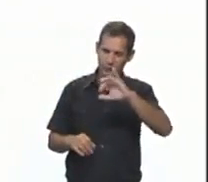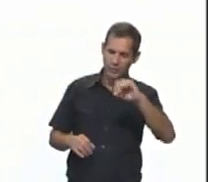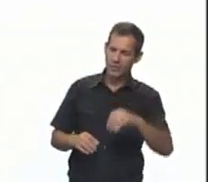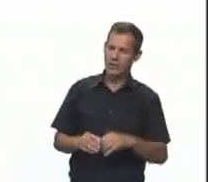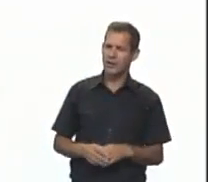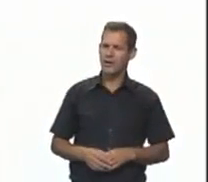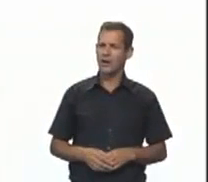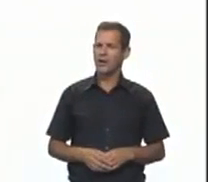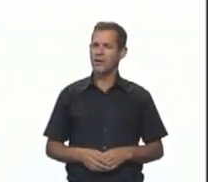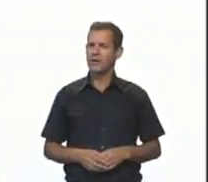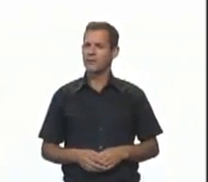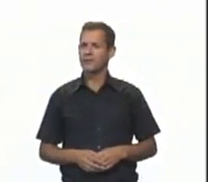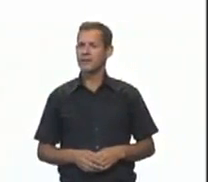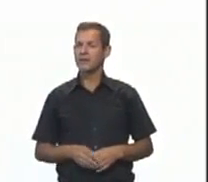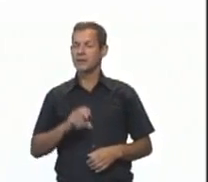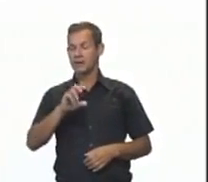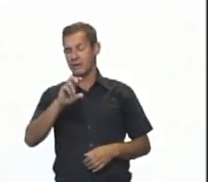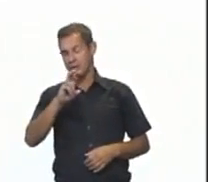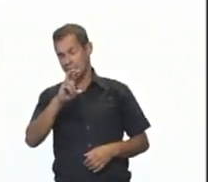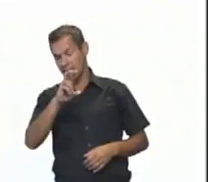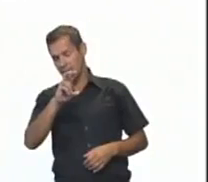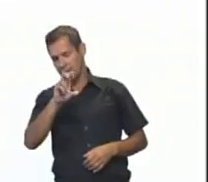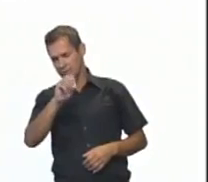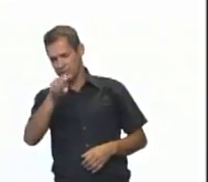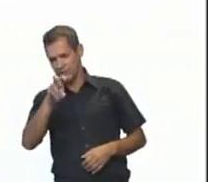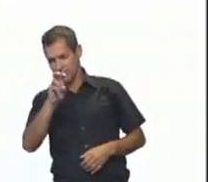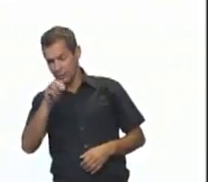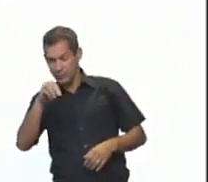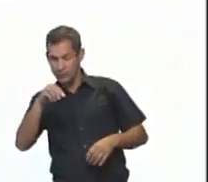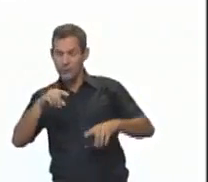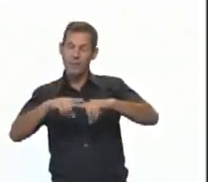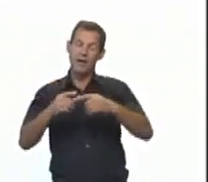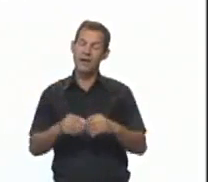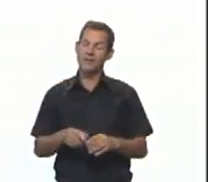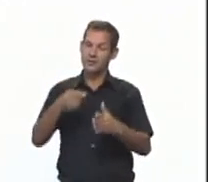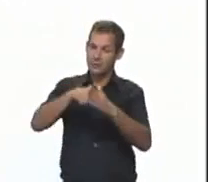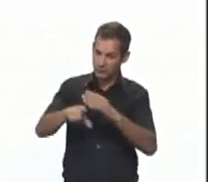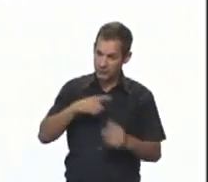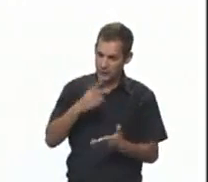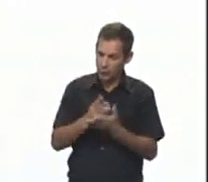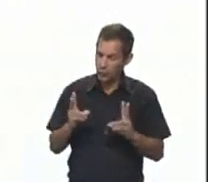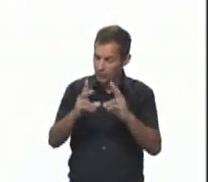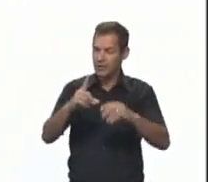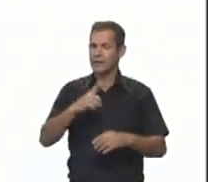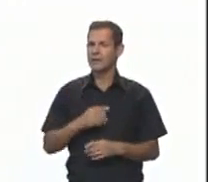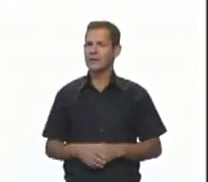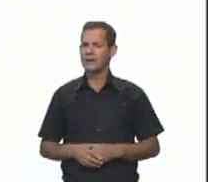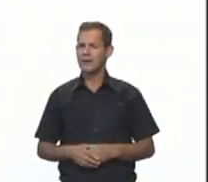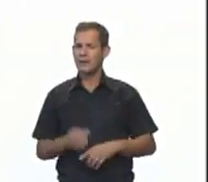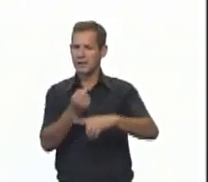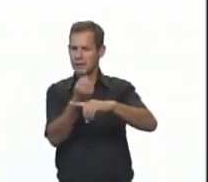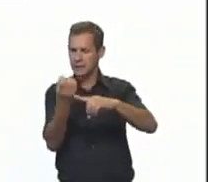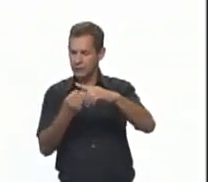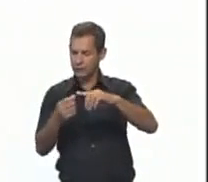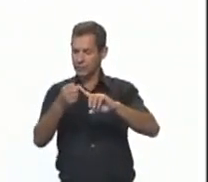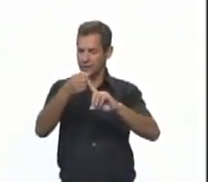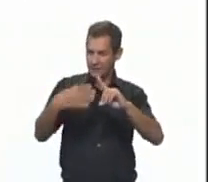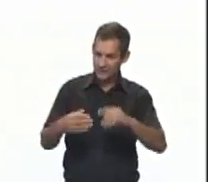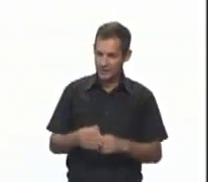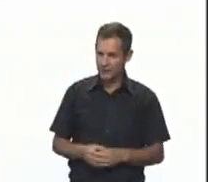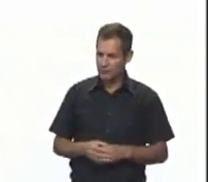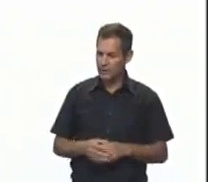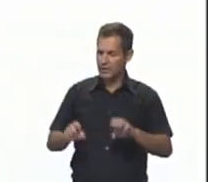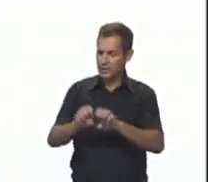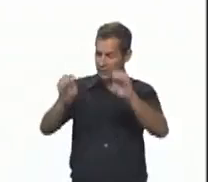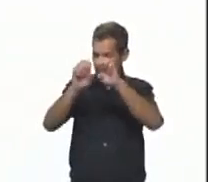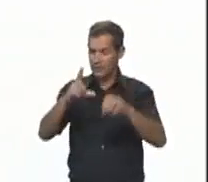metro, além da base do edifício, que sua espessura possui o mesmo valor. Assim, tem-se que a função que descreve a fundação